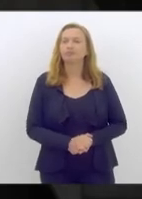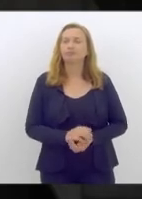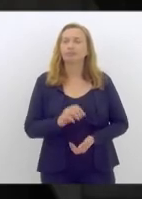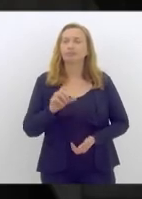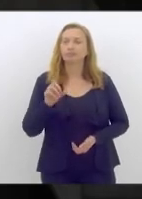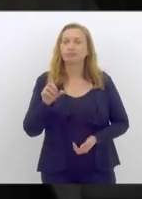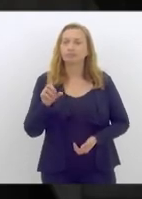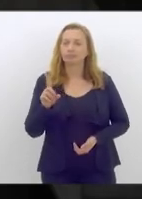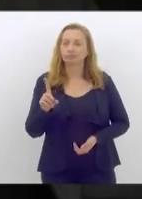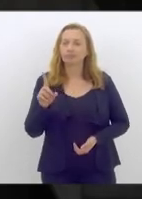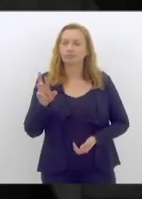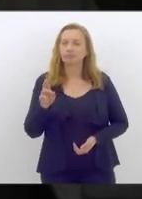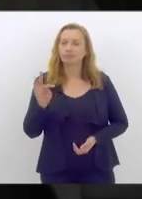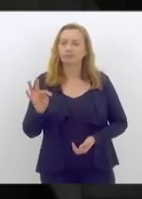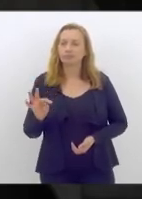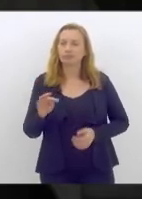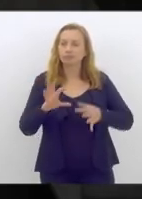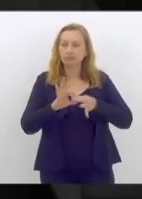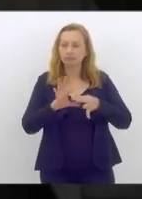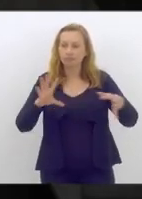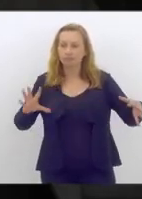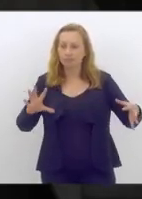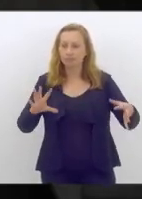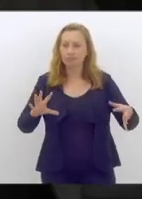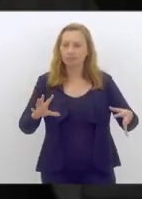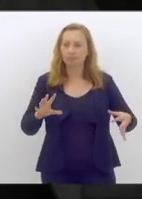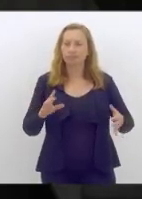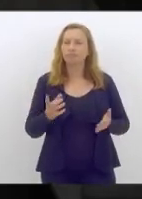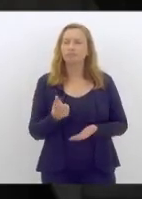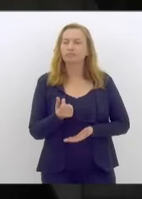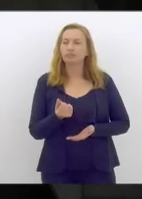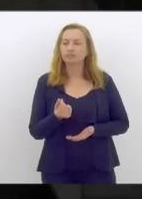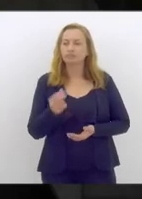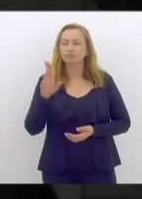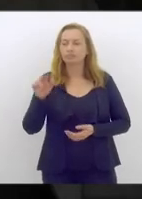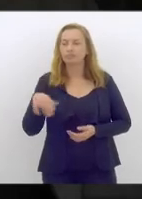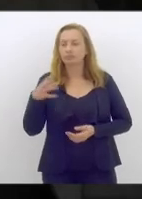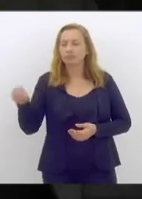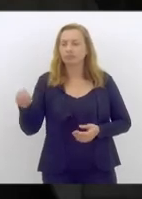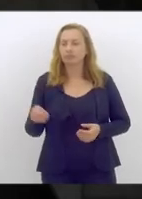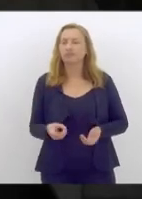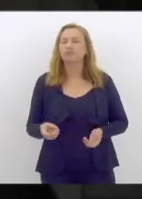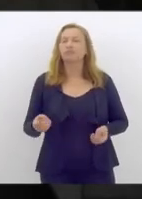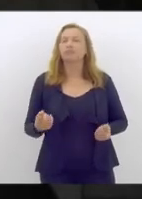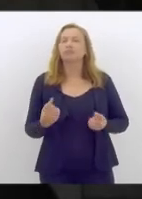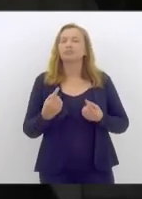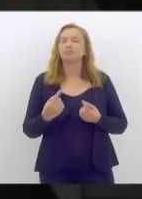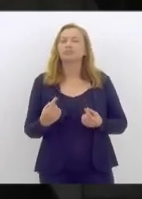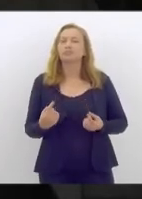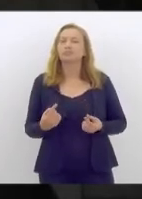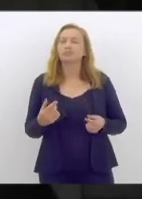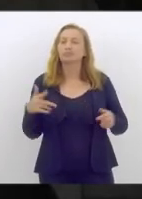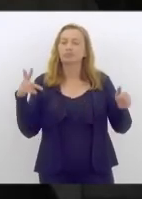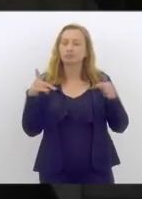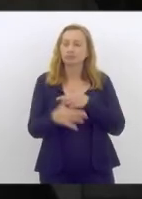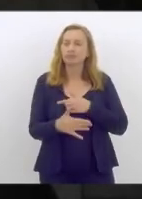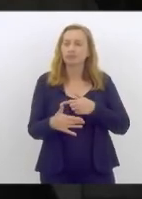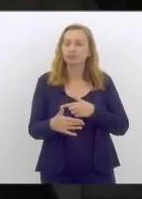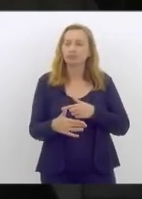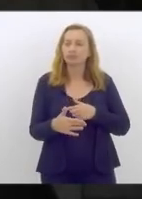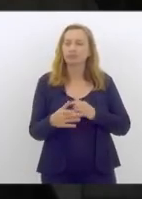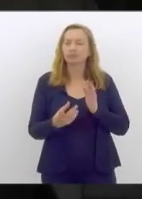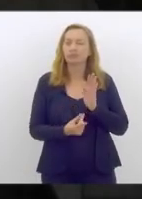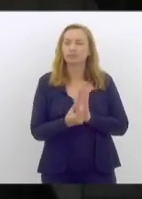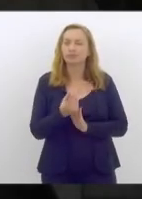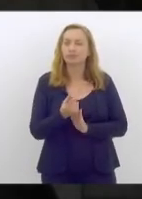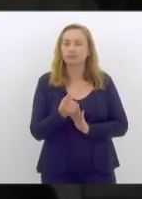a desvinculação das receitas da União que voltou a afetar o orçamento da educação depois da emenda constitucional 93 de